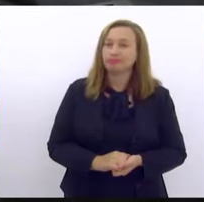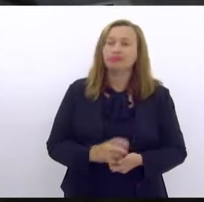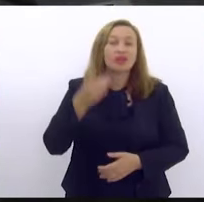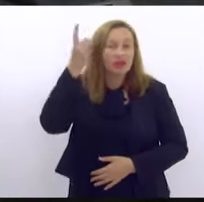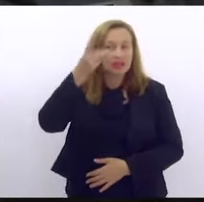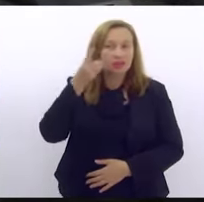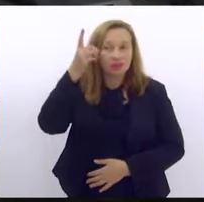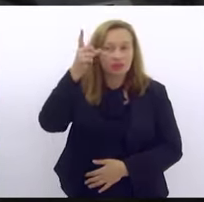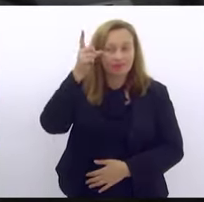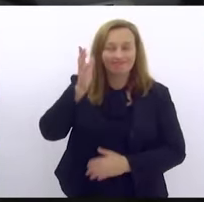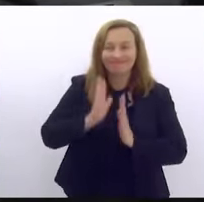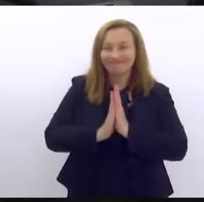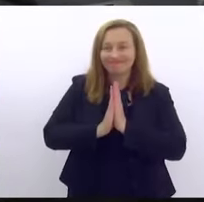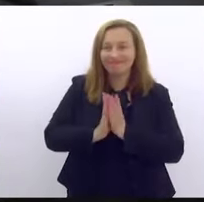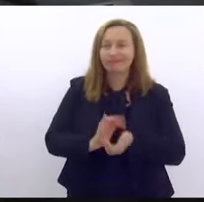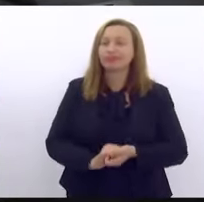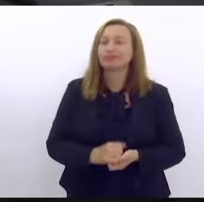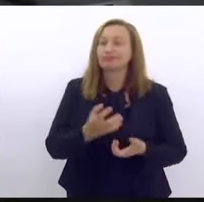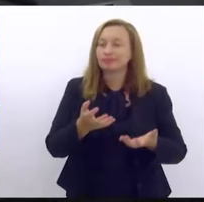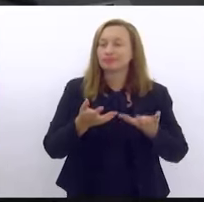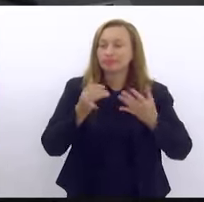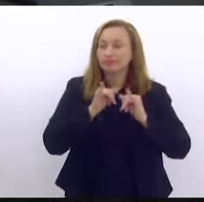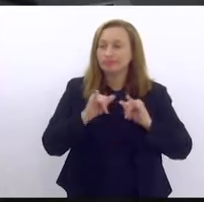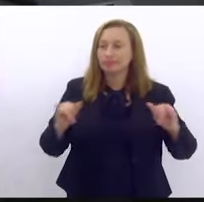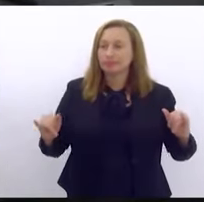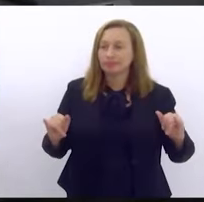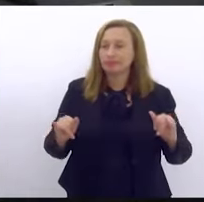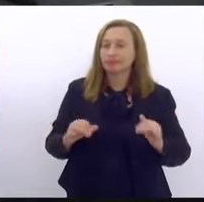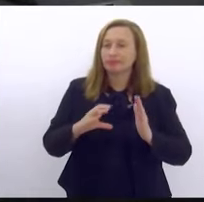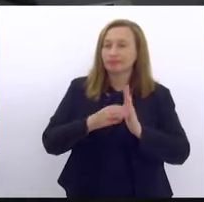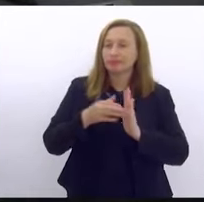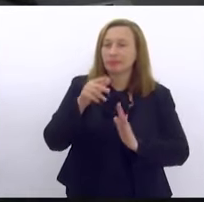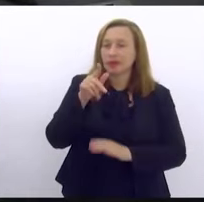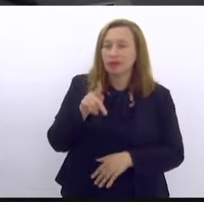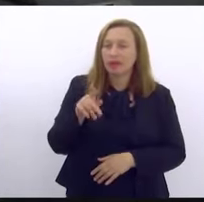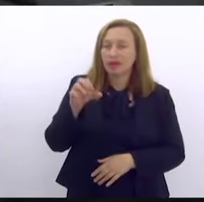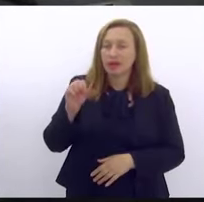Deputada Lucinha, por favor. Eu queria declarar voto pela bancada do PSD